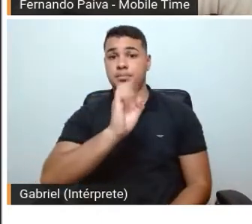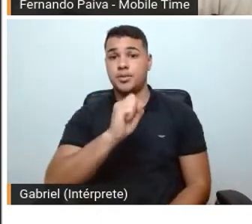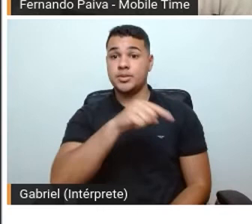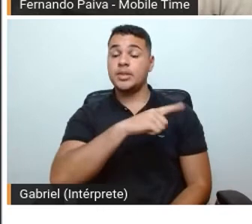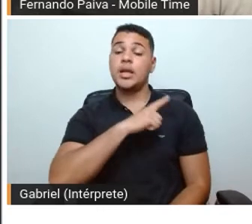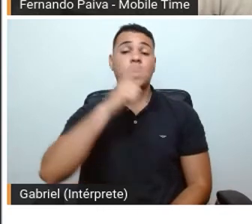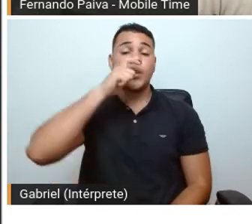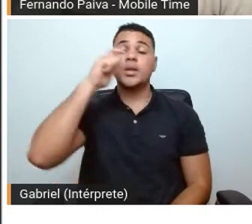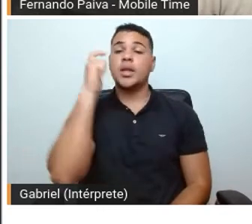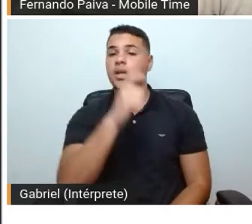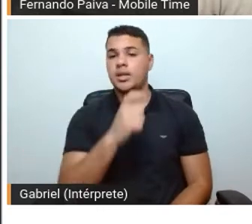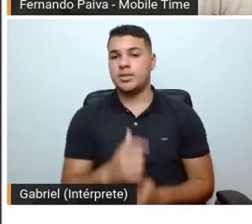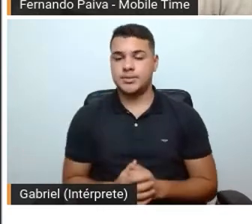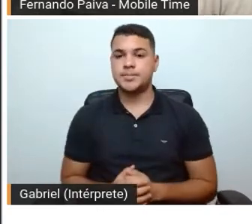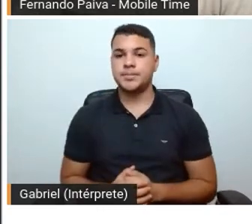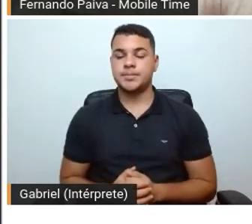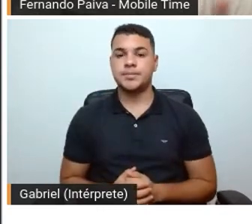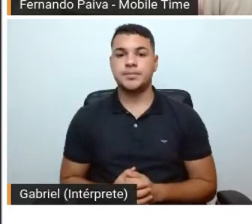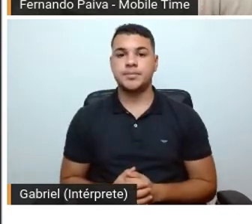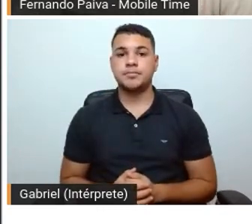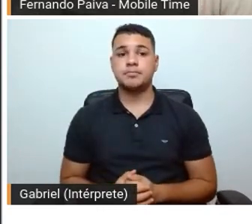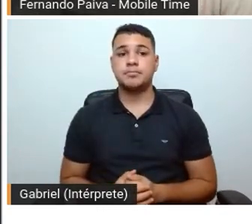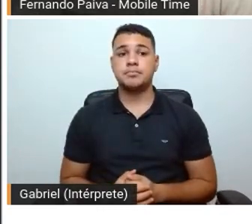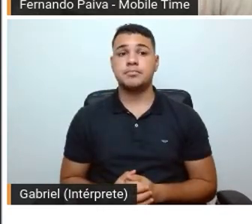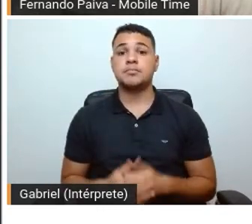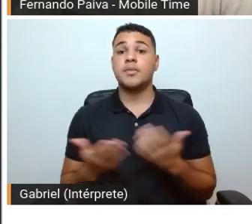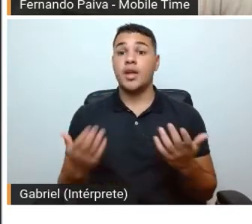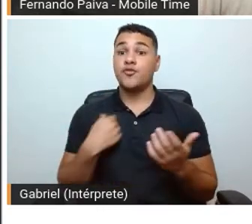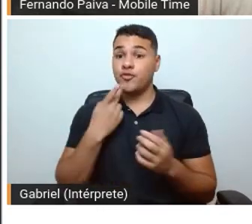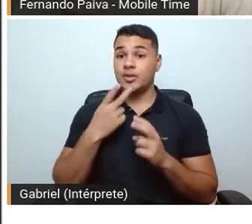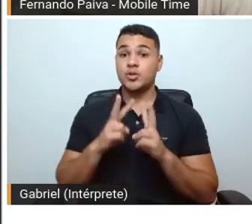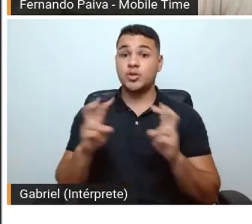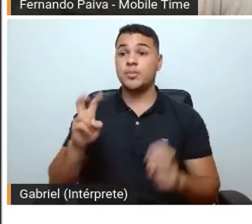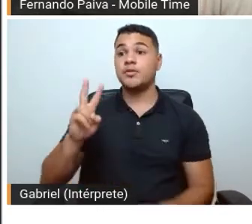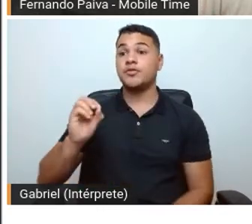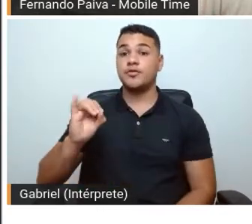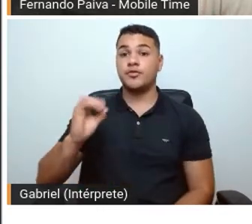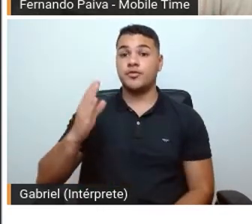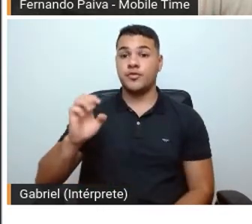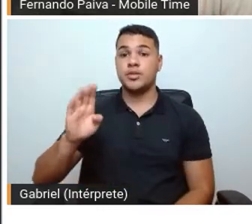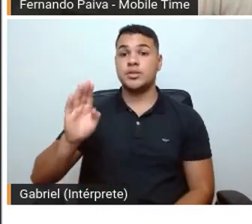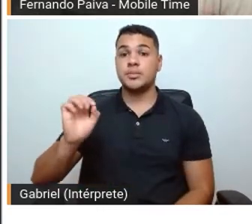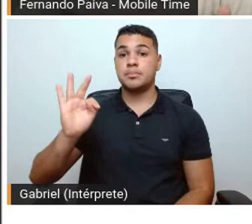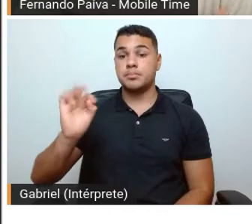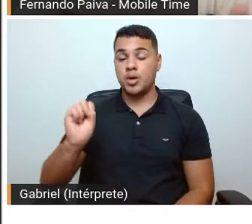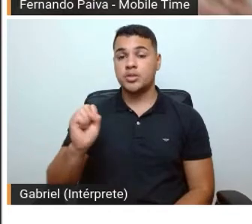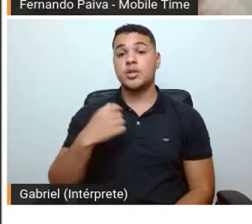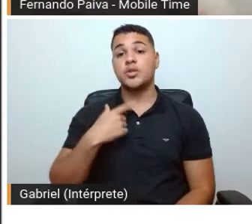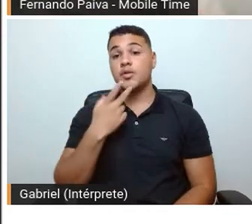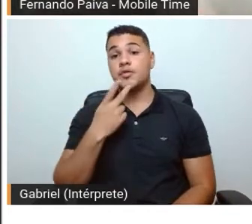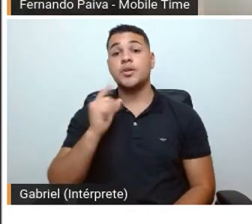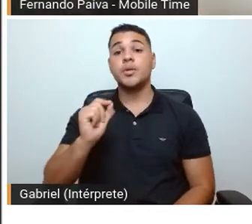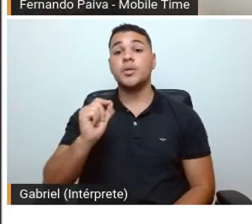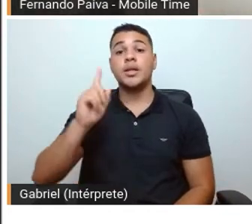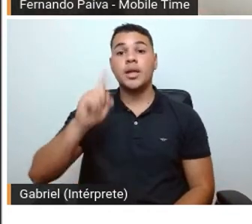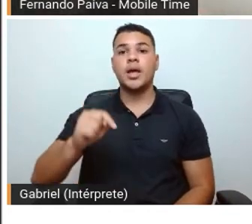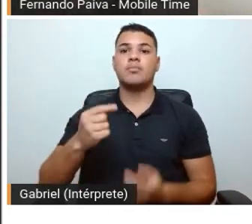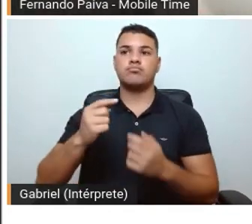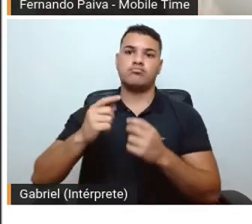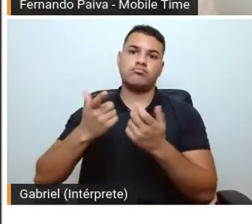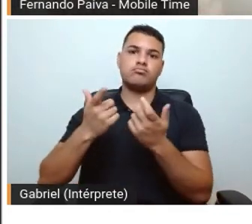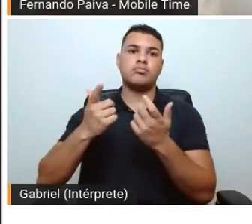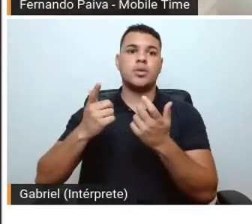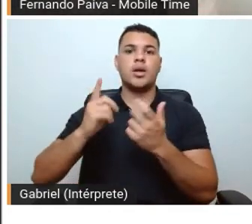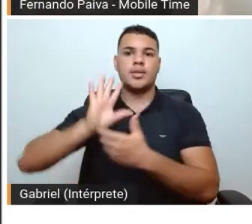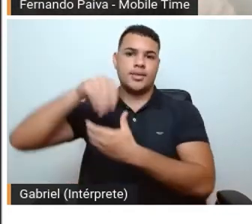é o voicebot quando eu falo voicebot eu tô falando tanto tivemos uma loira cognitiva Como